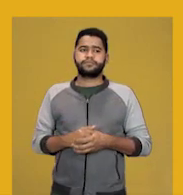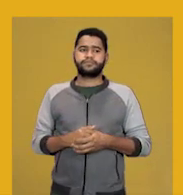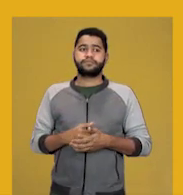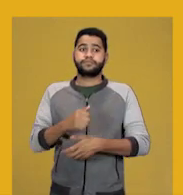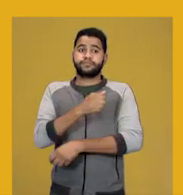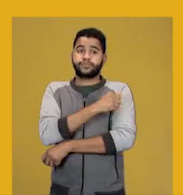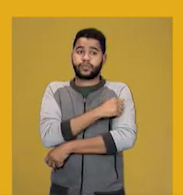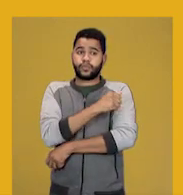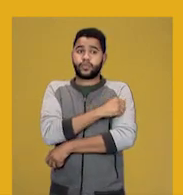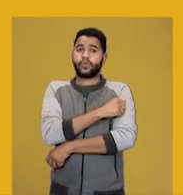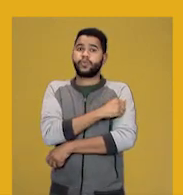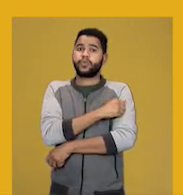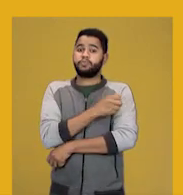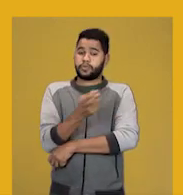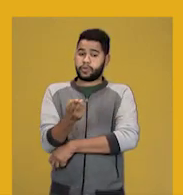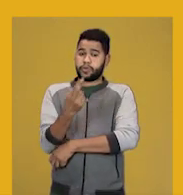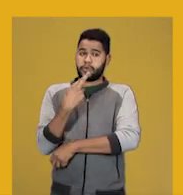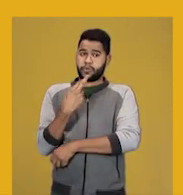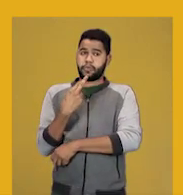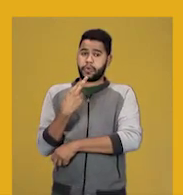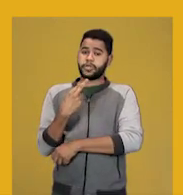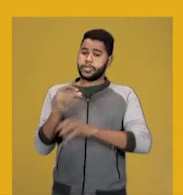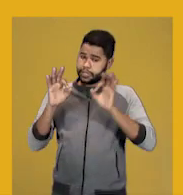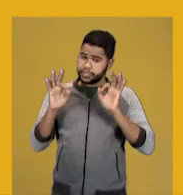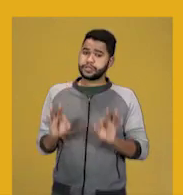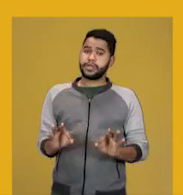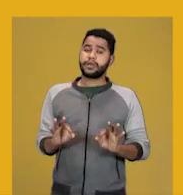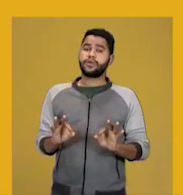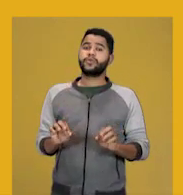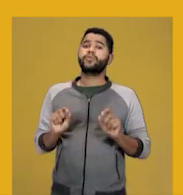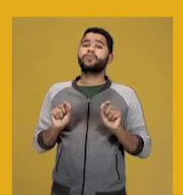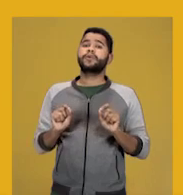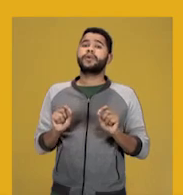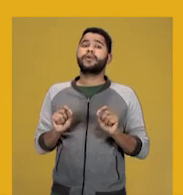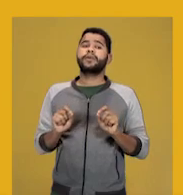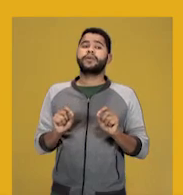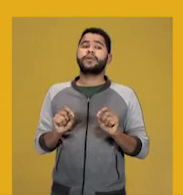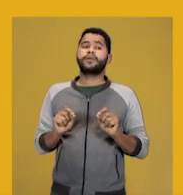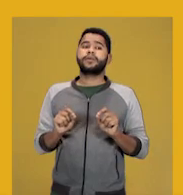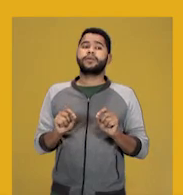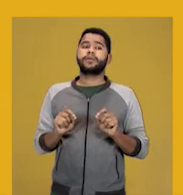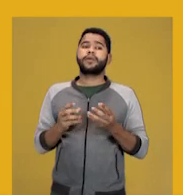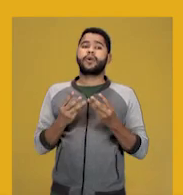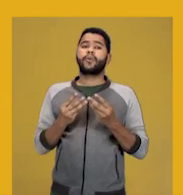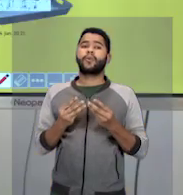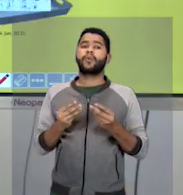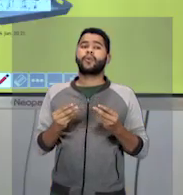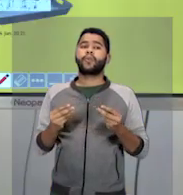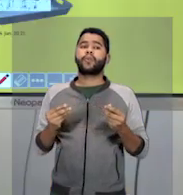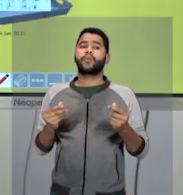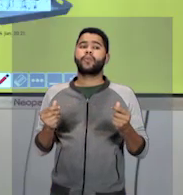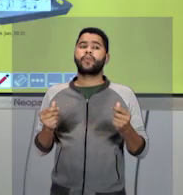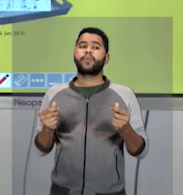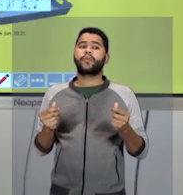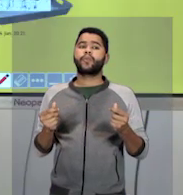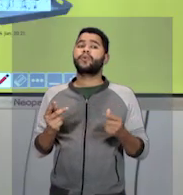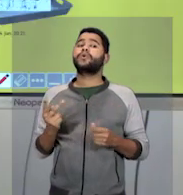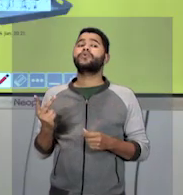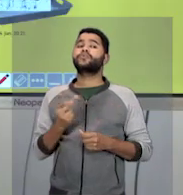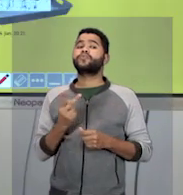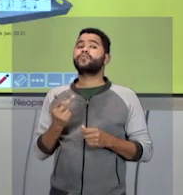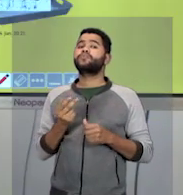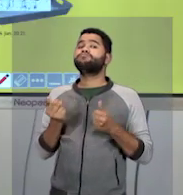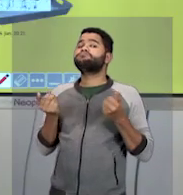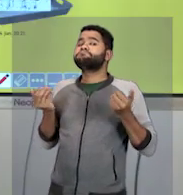que responder corretamente ao questionamento do professor dirá que o derretimento ocorrerá em qual das duas